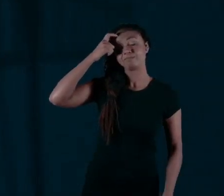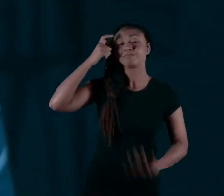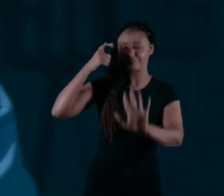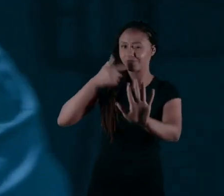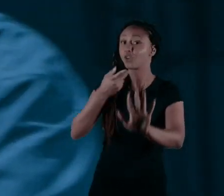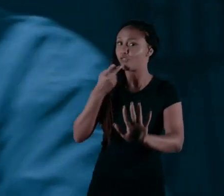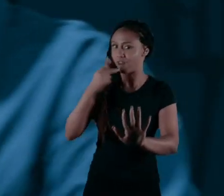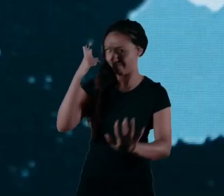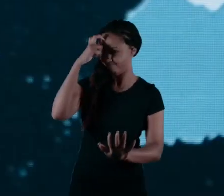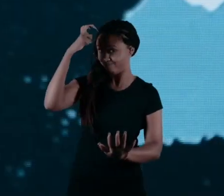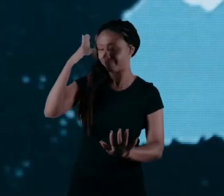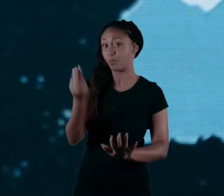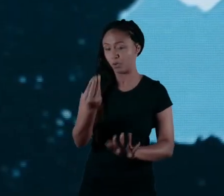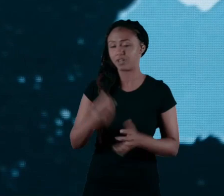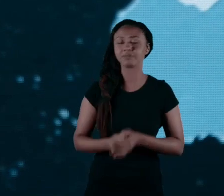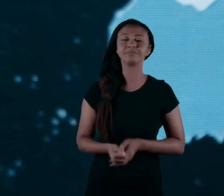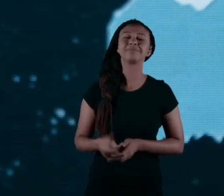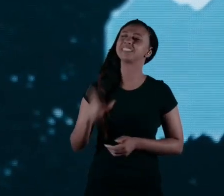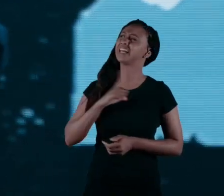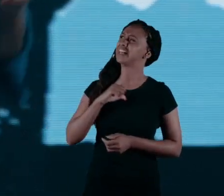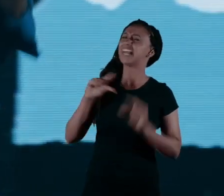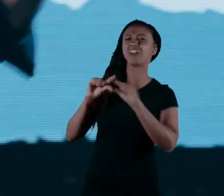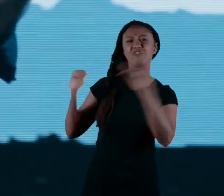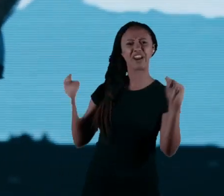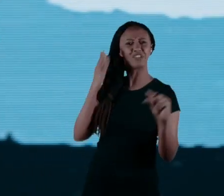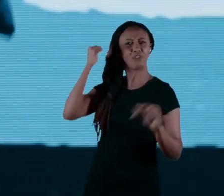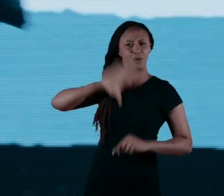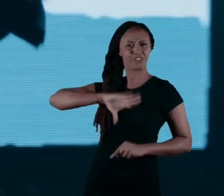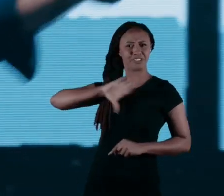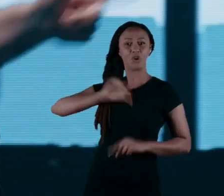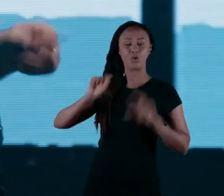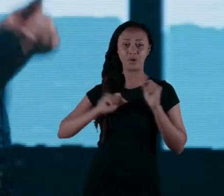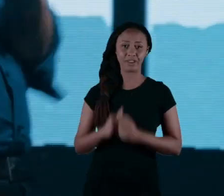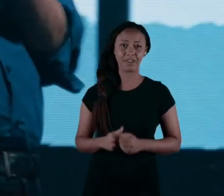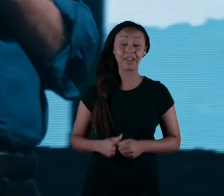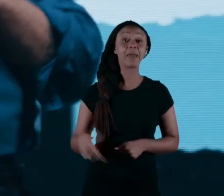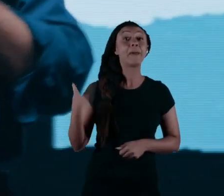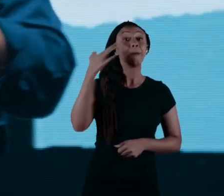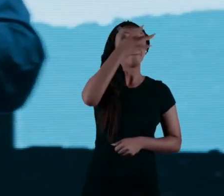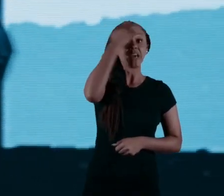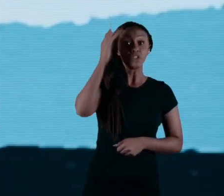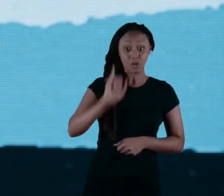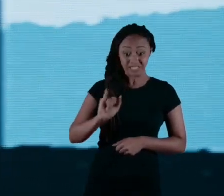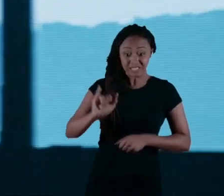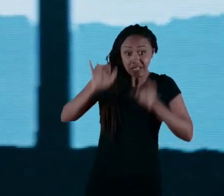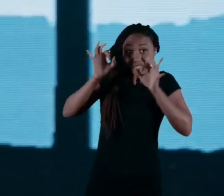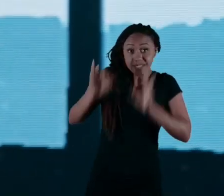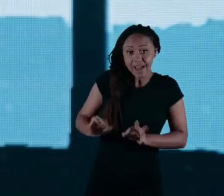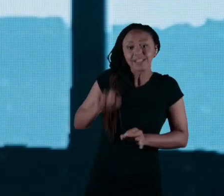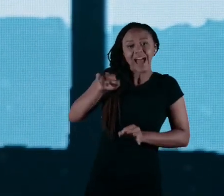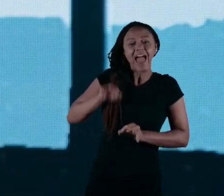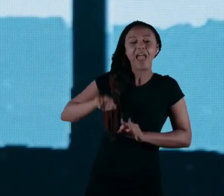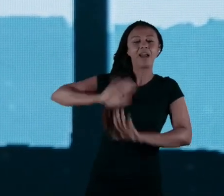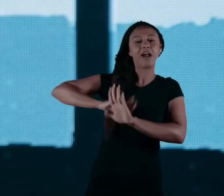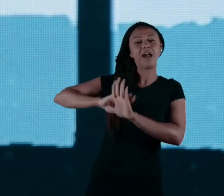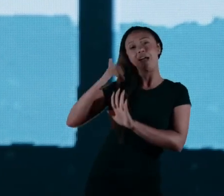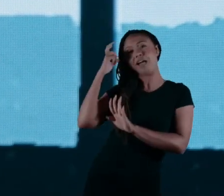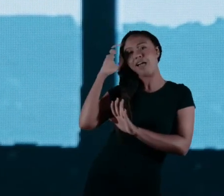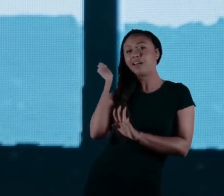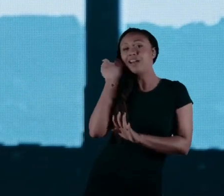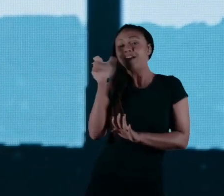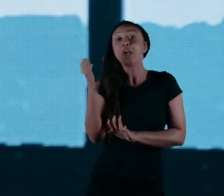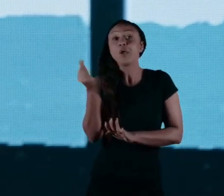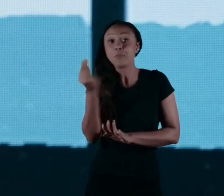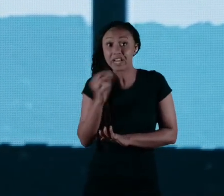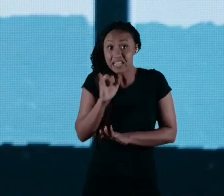dizer uma coisa para você, é o ditado que diz, né, malandro é o honesto. Porque no final da conta, quem